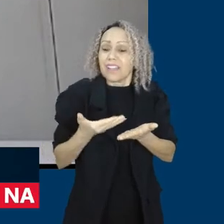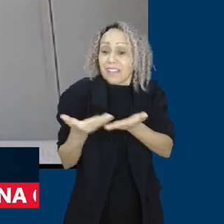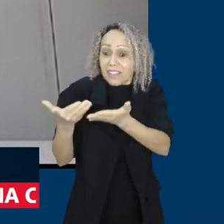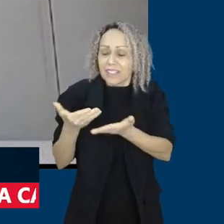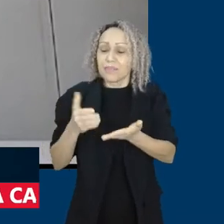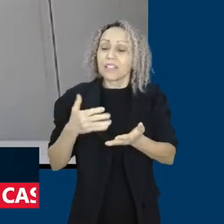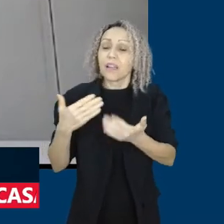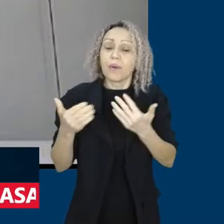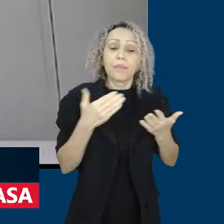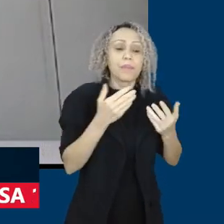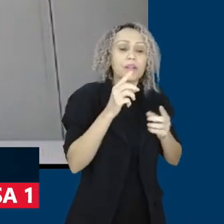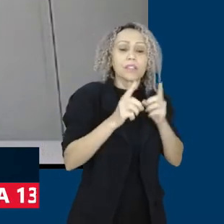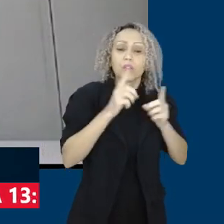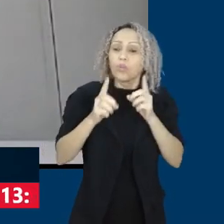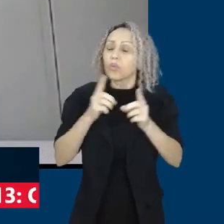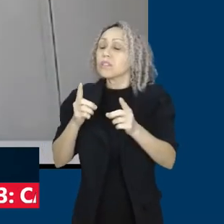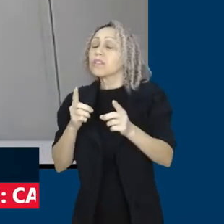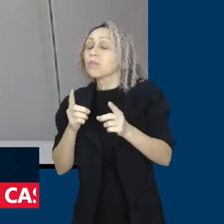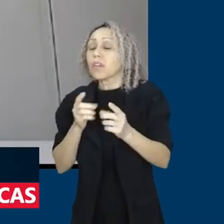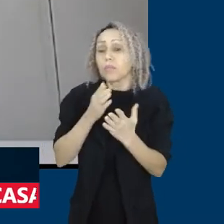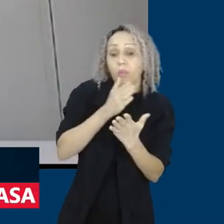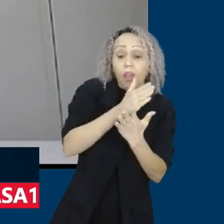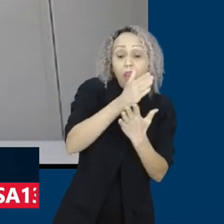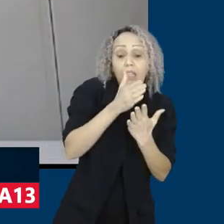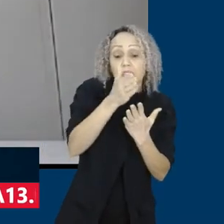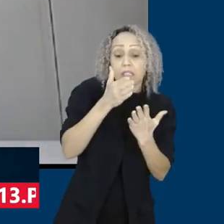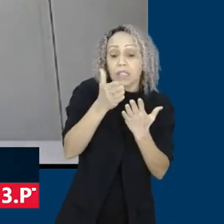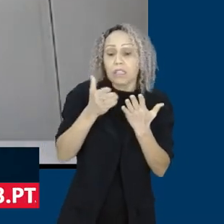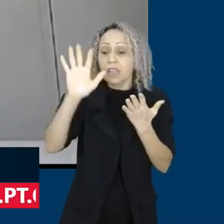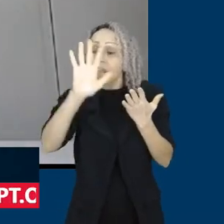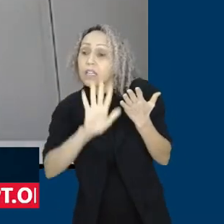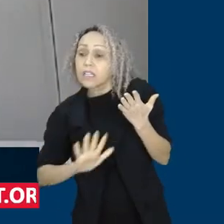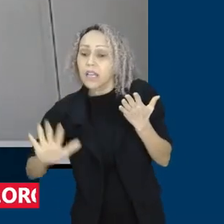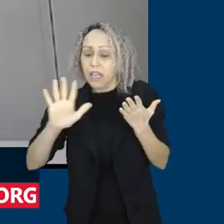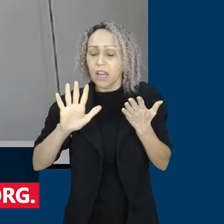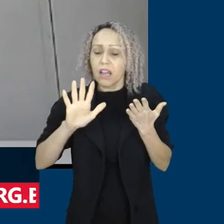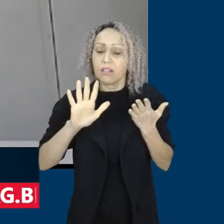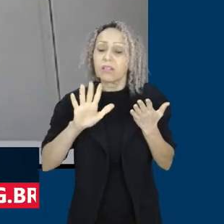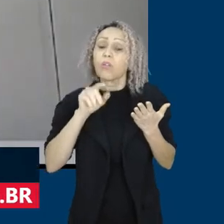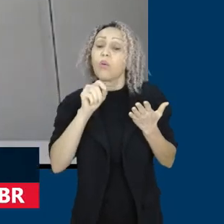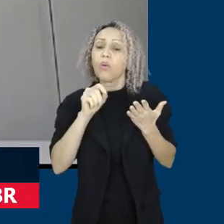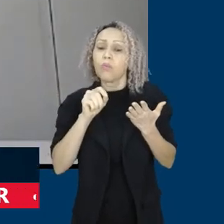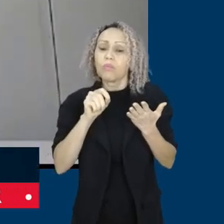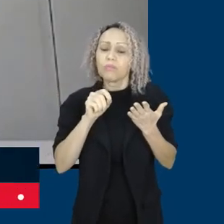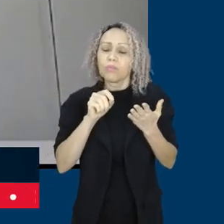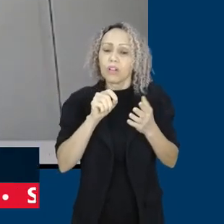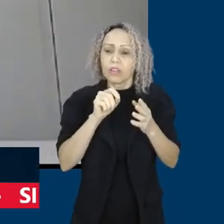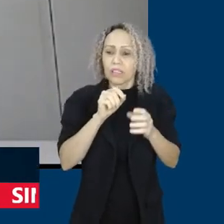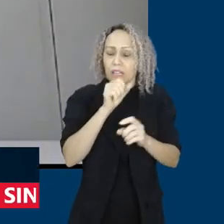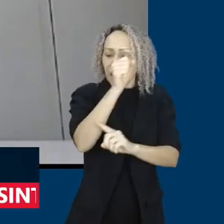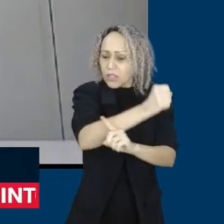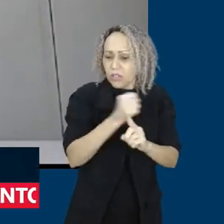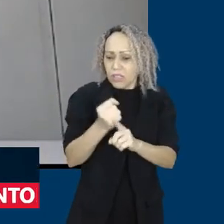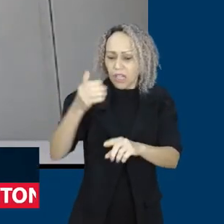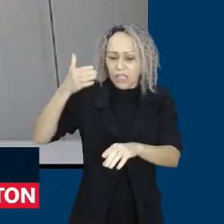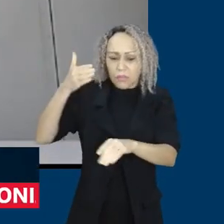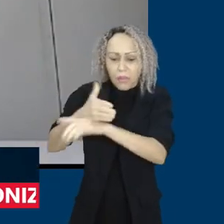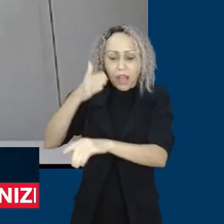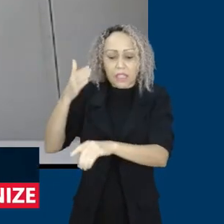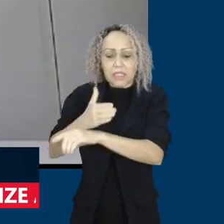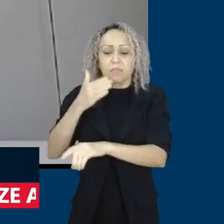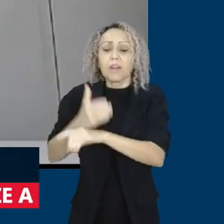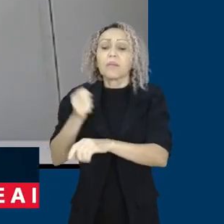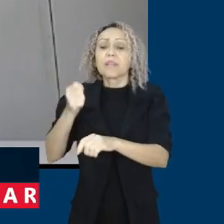as questões de diretrizes Gerais no nosso entendimento a participação social tem que ficar Centralizado no órgão